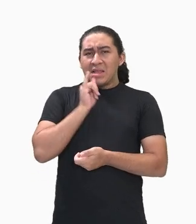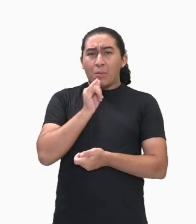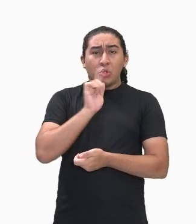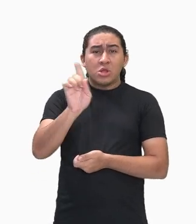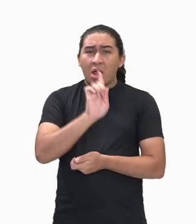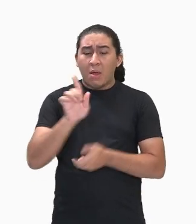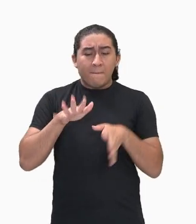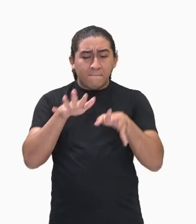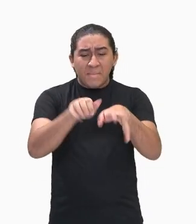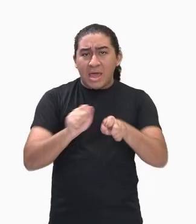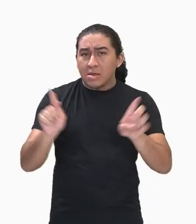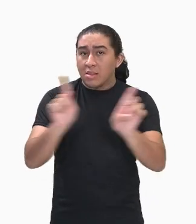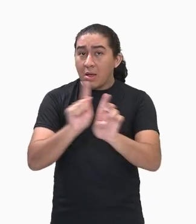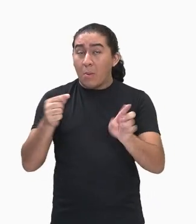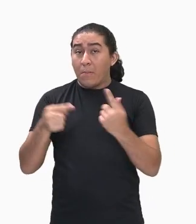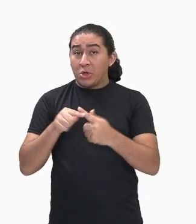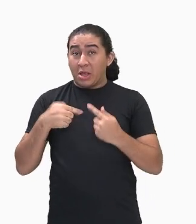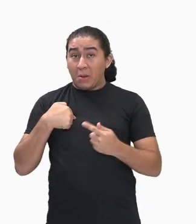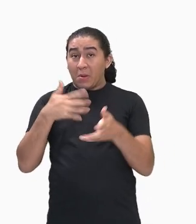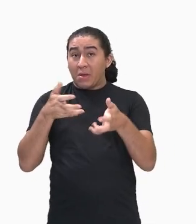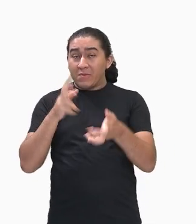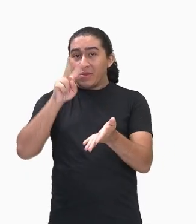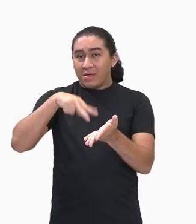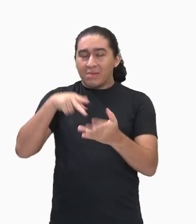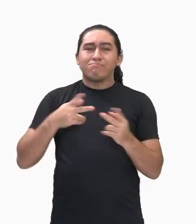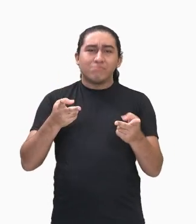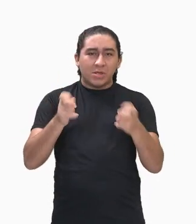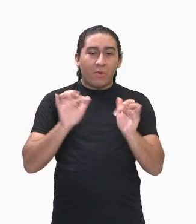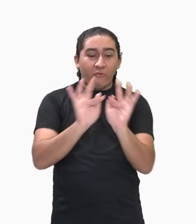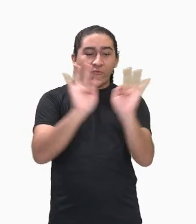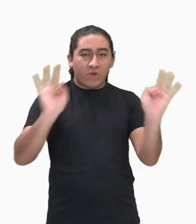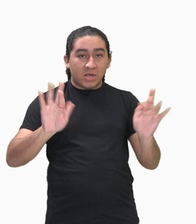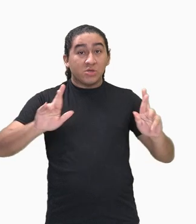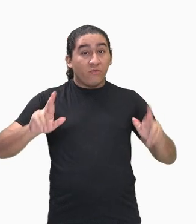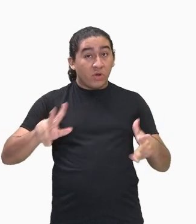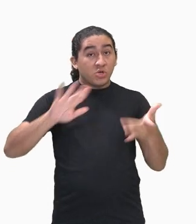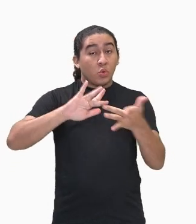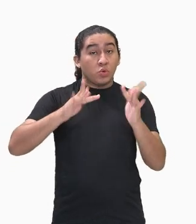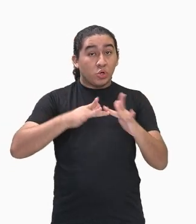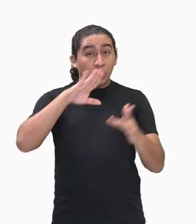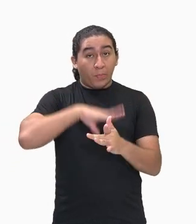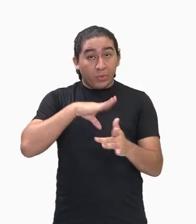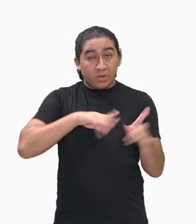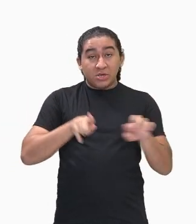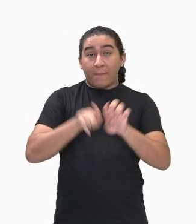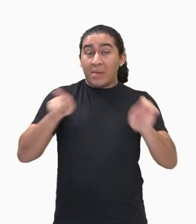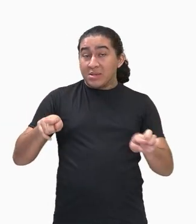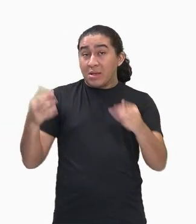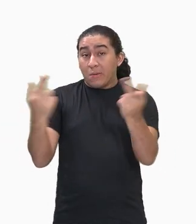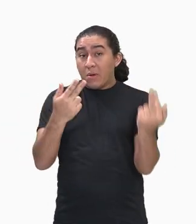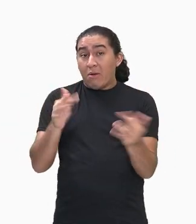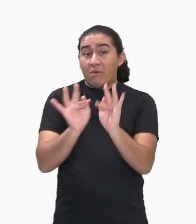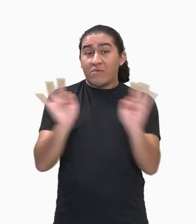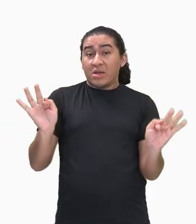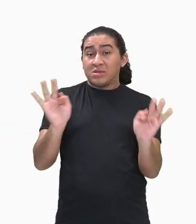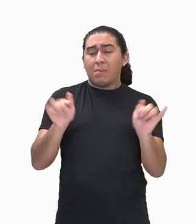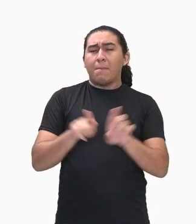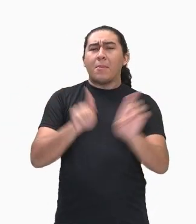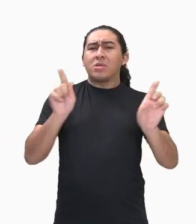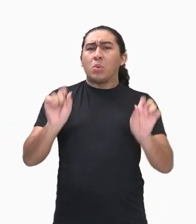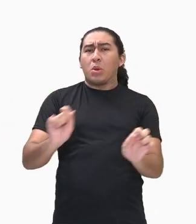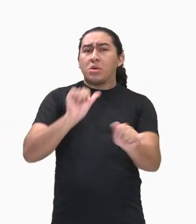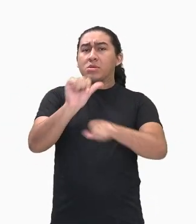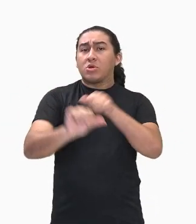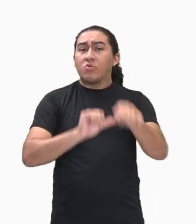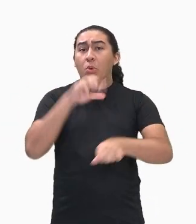personagens, mas situações diferentes. Mas a frase é a mesma, não é? O que foi que